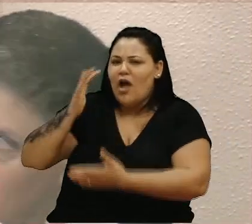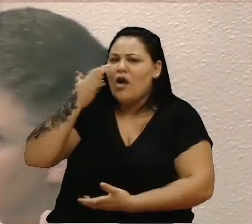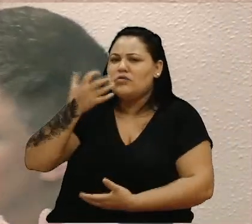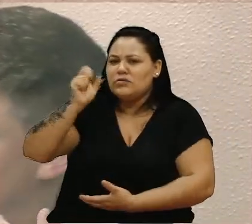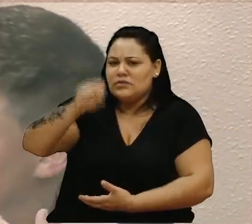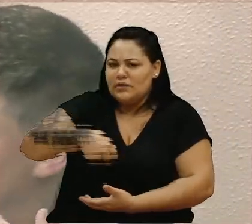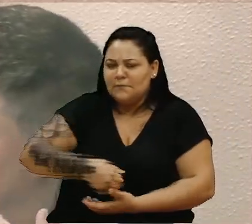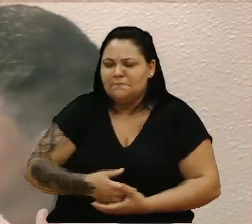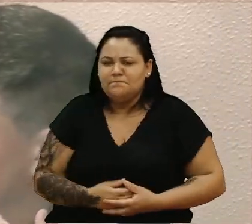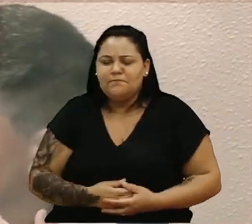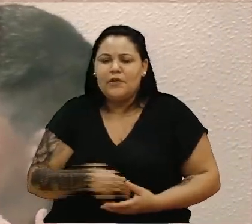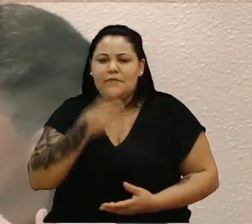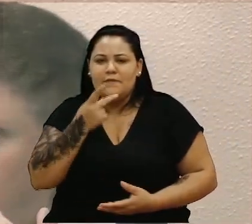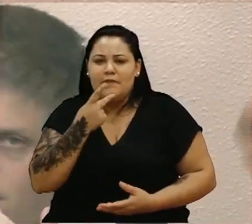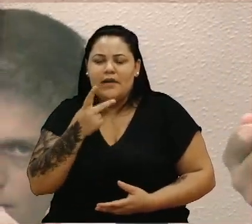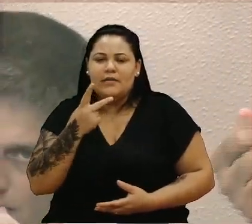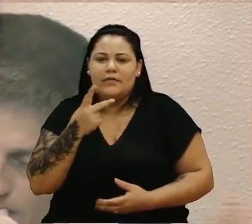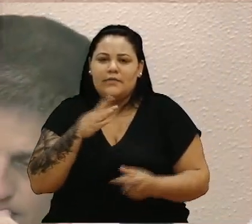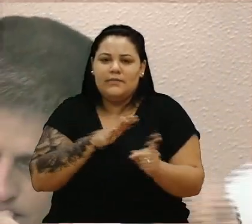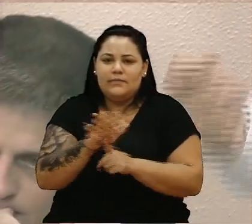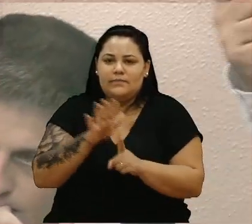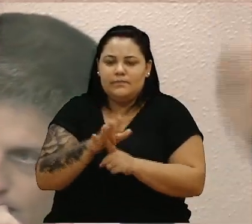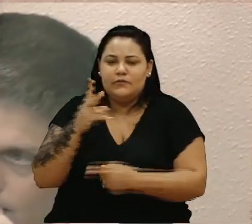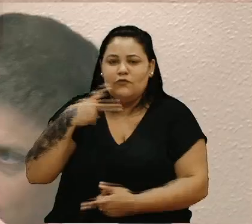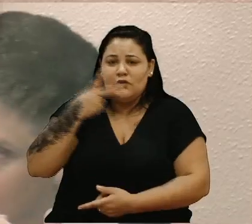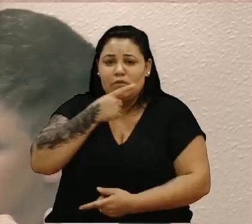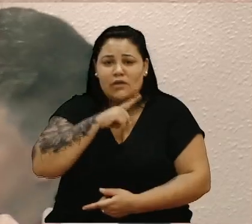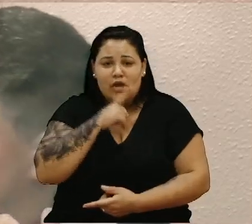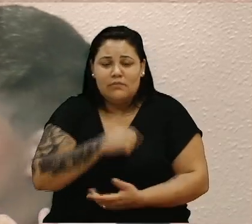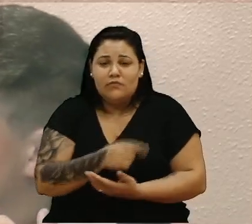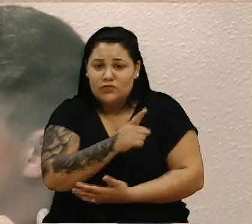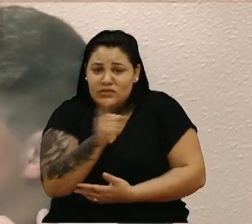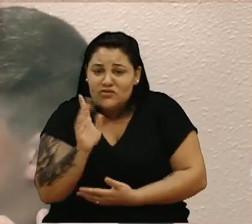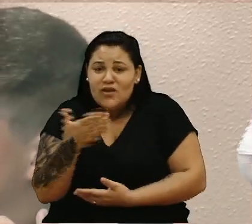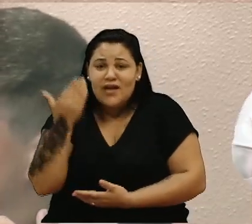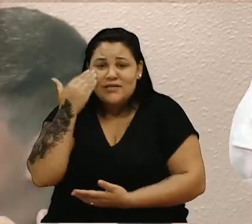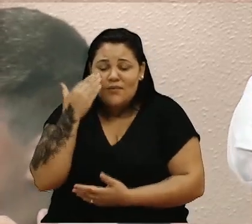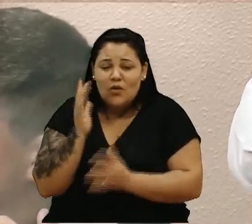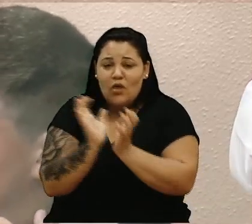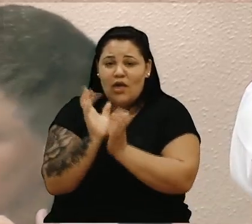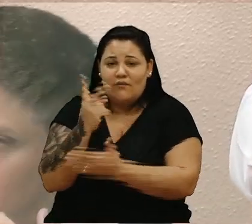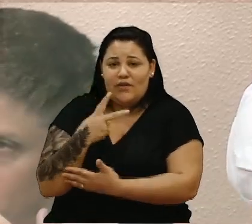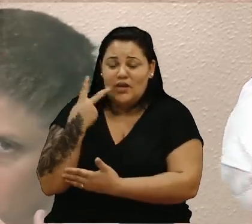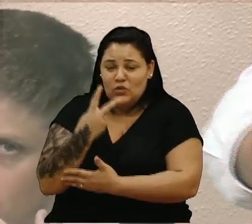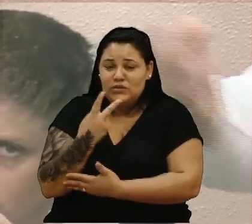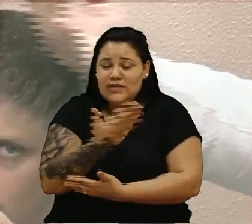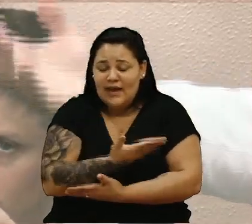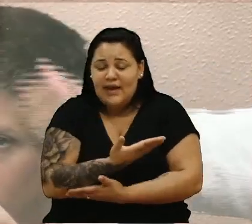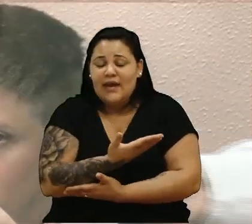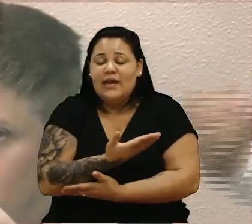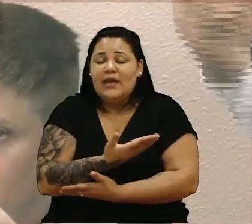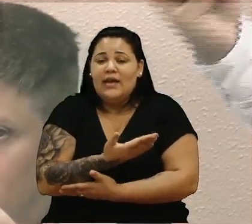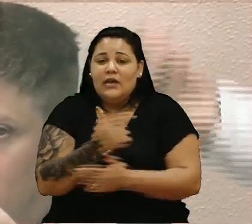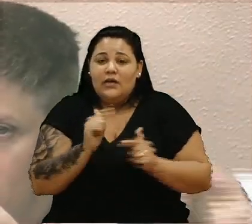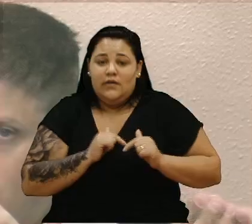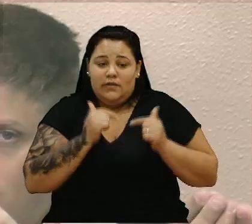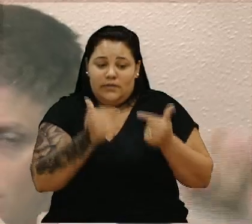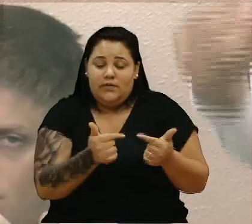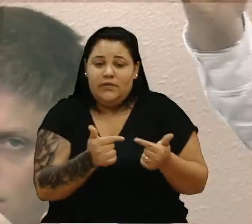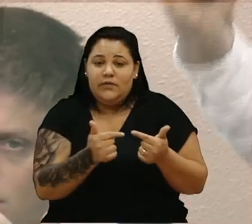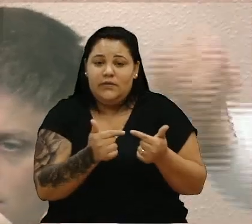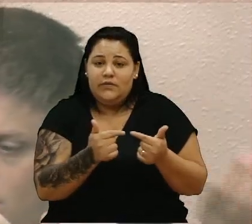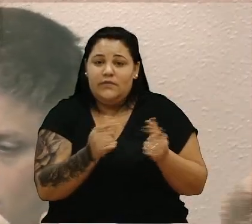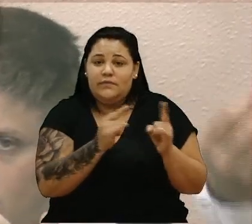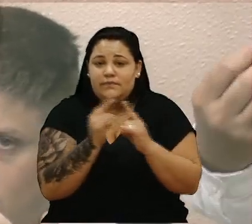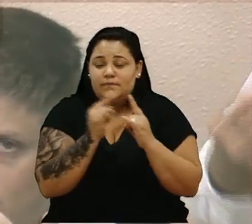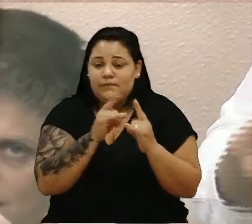que versa a demanda do vereador Caleb? Vocês sabem, colegas vereadores, que uma ação institucional que nós temos